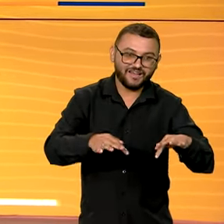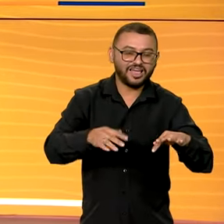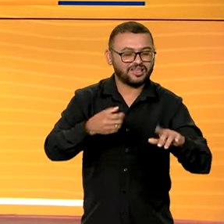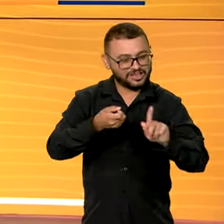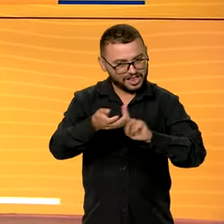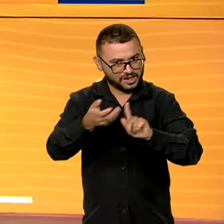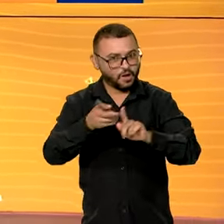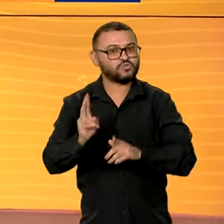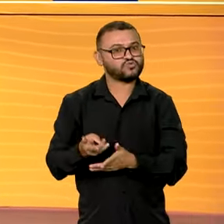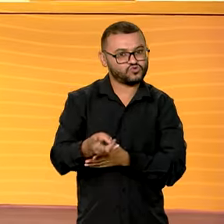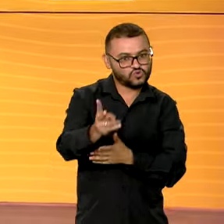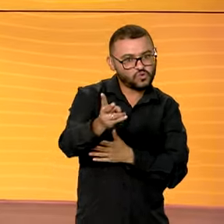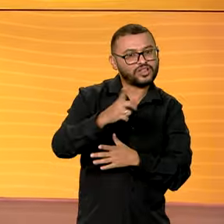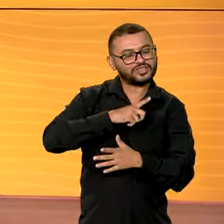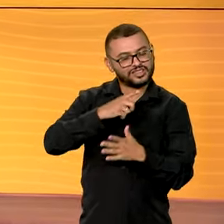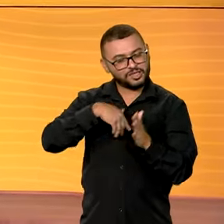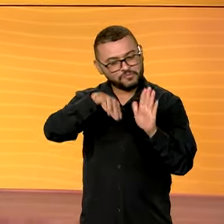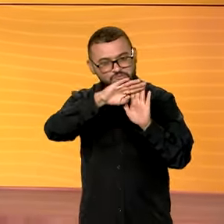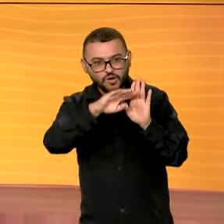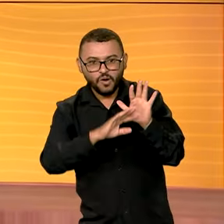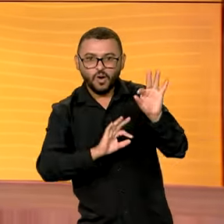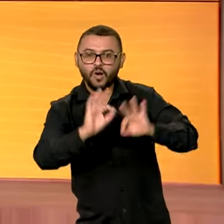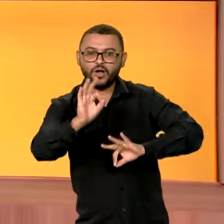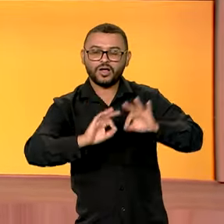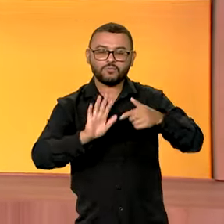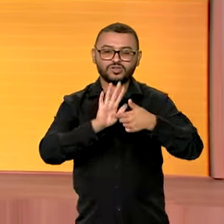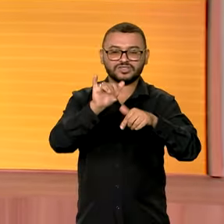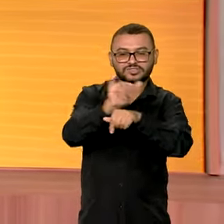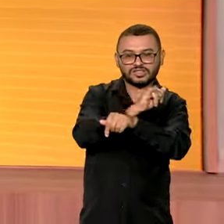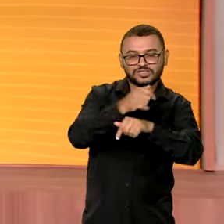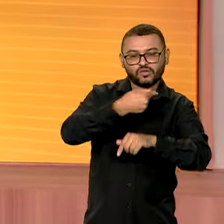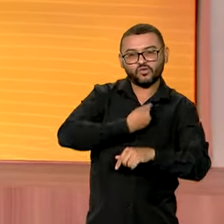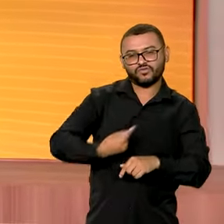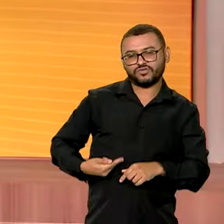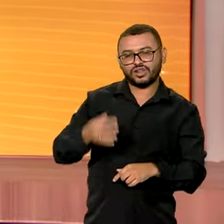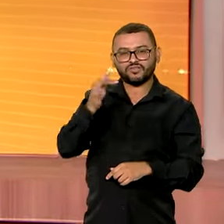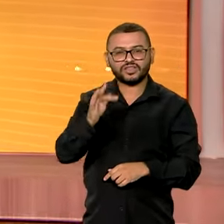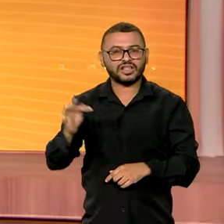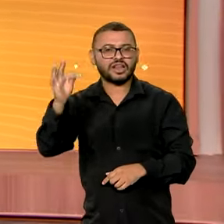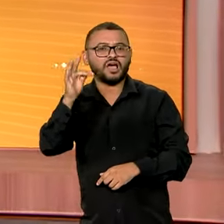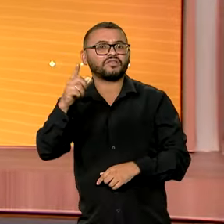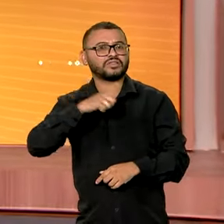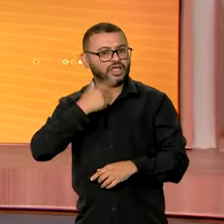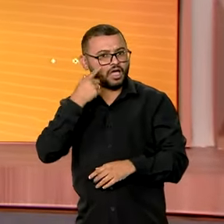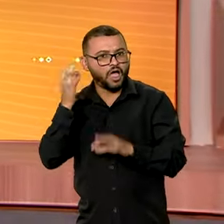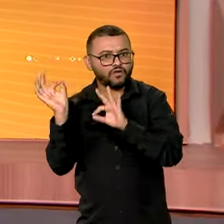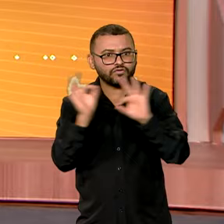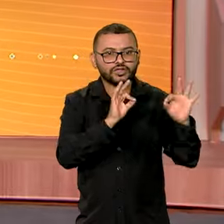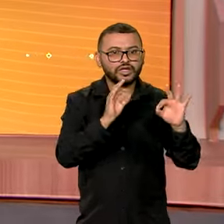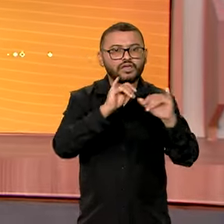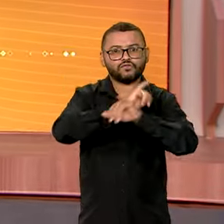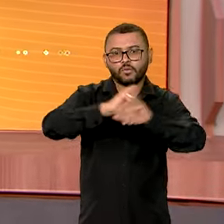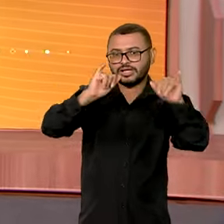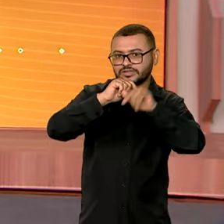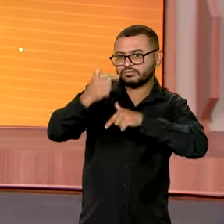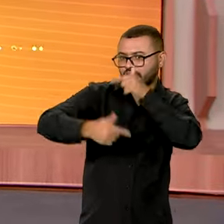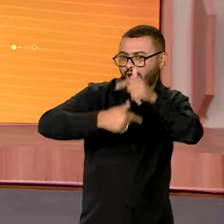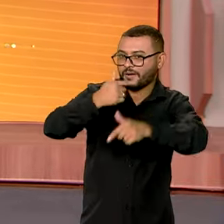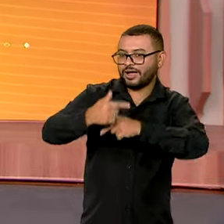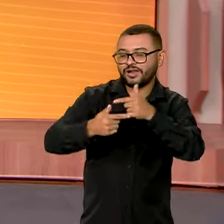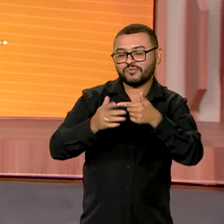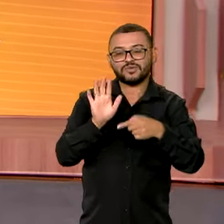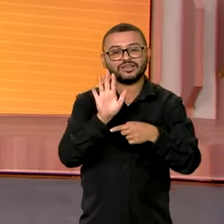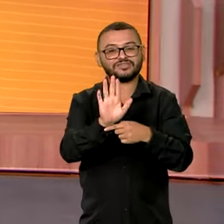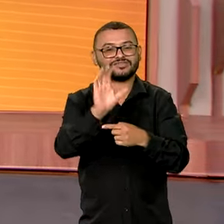mas o canal GOV segue com a programação, mostrando todas as ações do governo federal, com eventos ao vivo, dicas e serviços